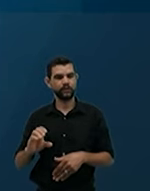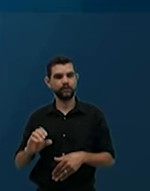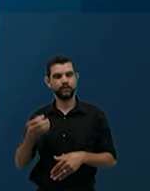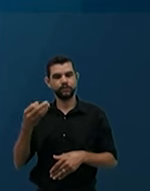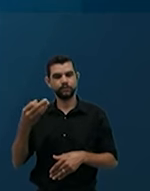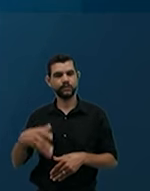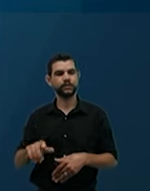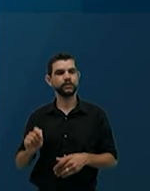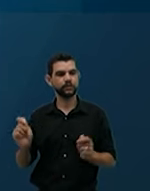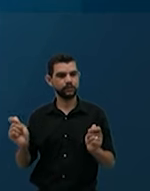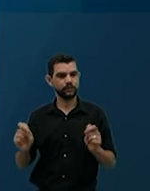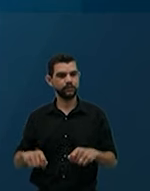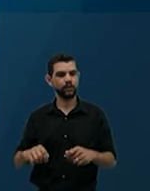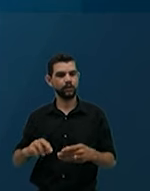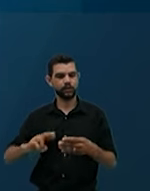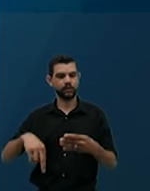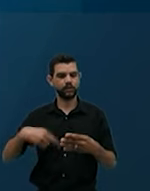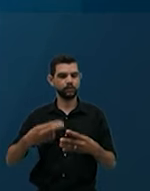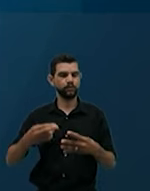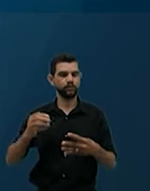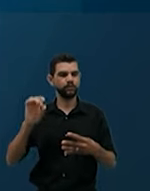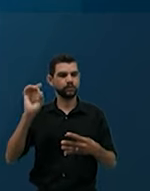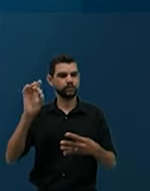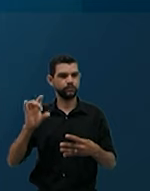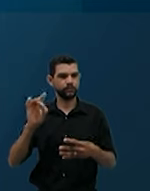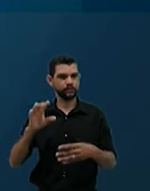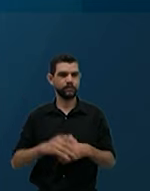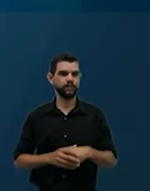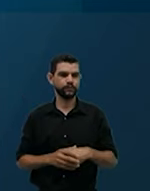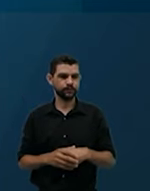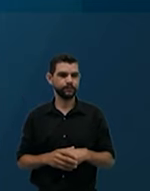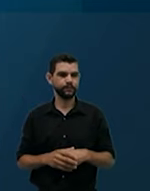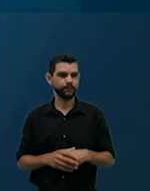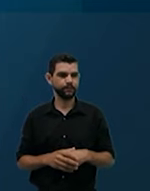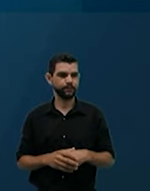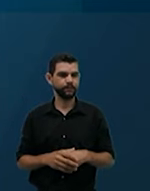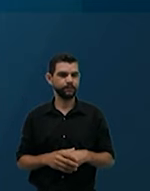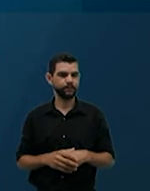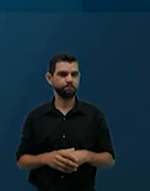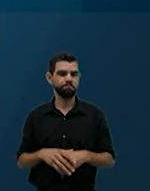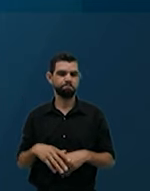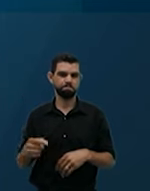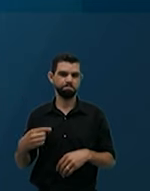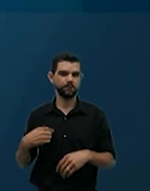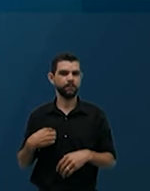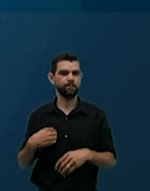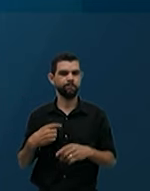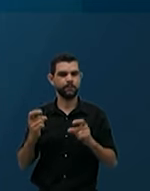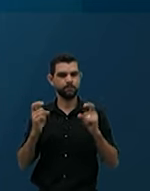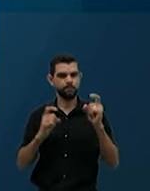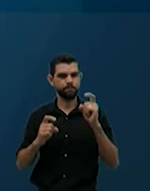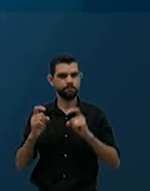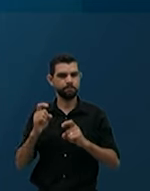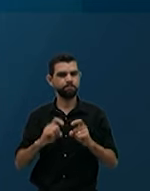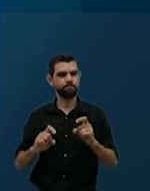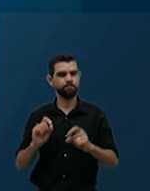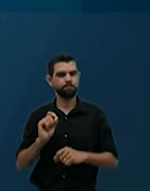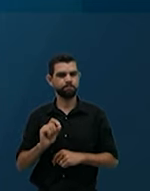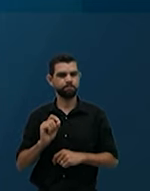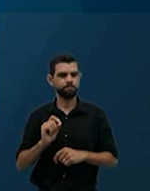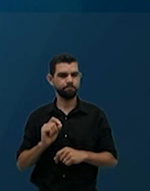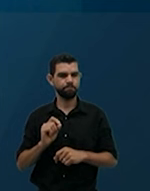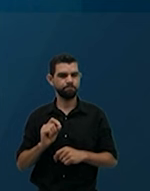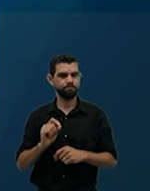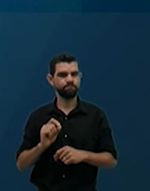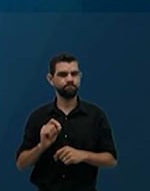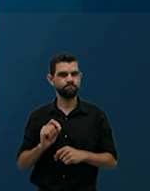que, quando a vida vem o que traz o ministro Cucchina, eu também tenho uma certa preocupação de dizer que devemos receber